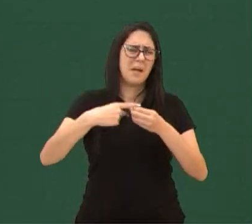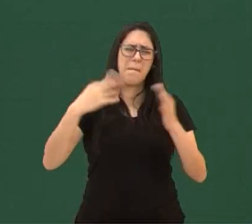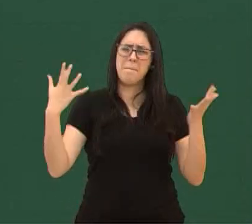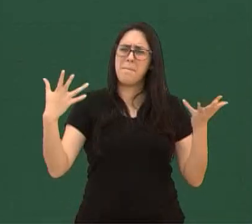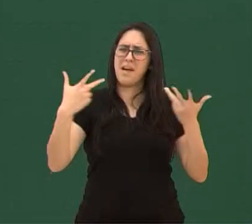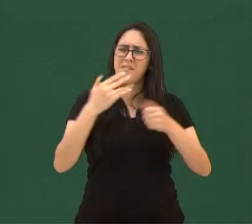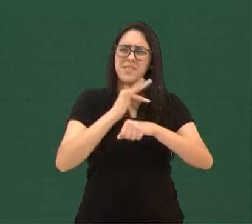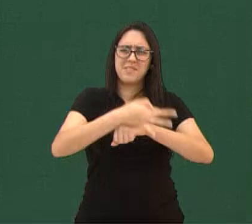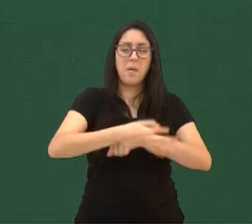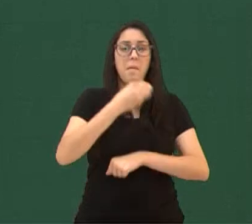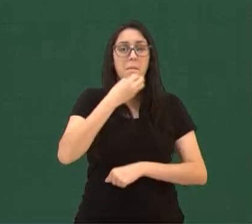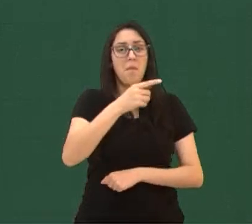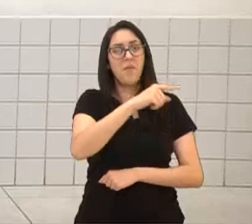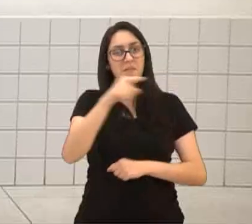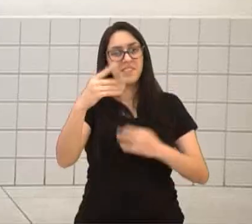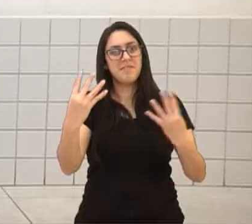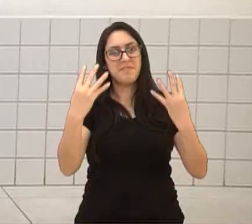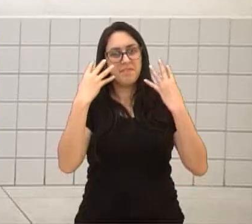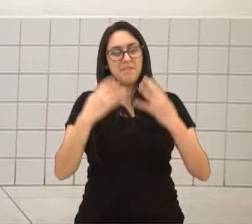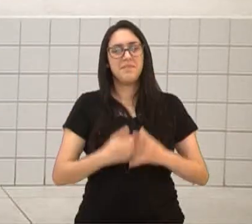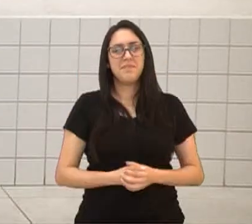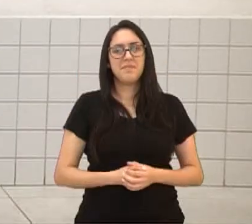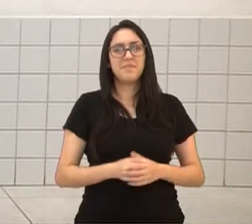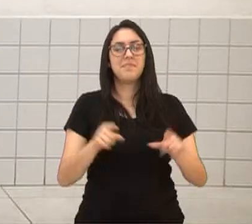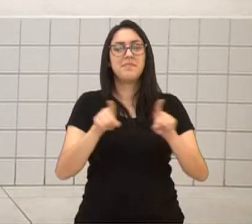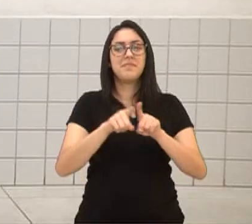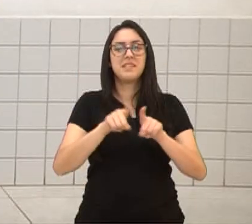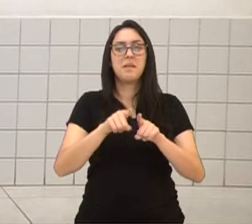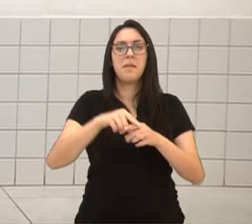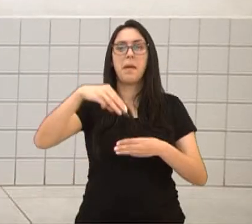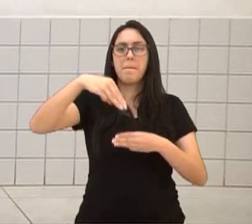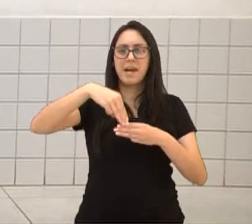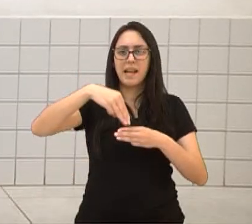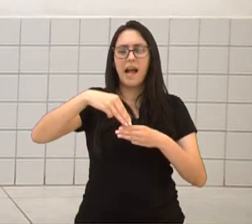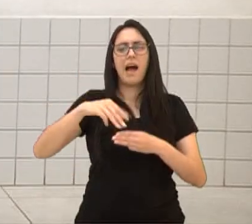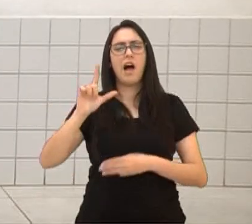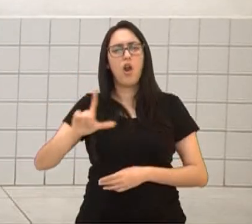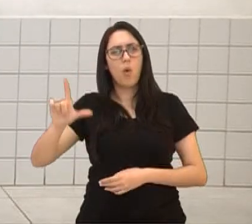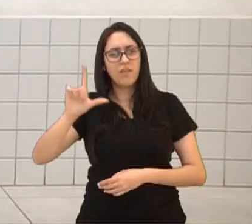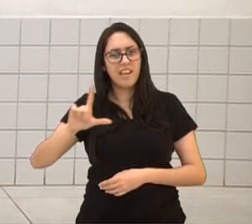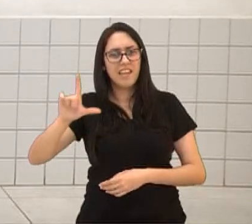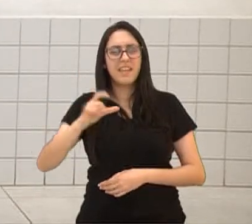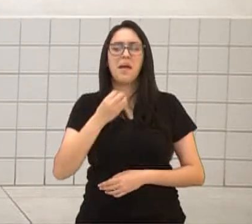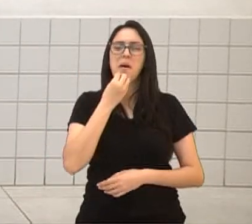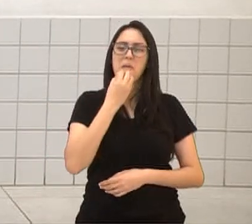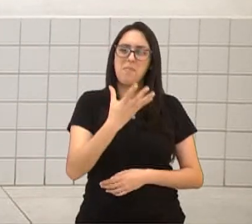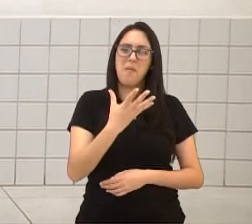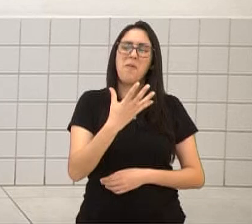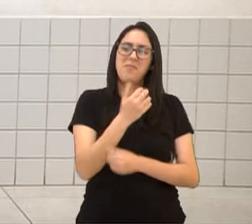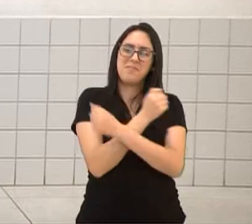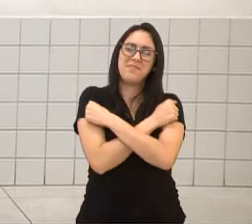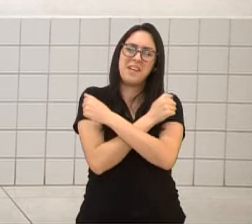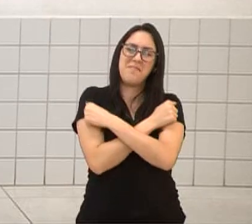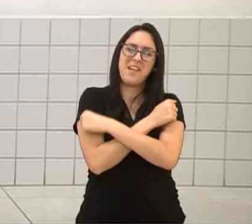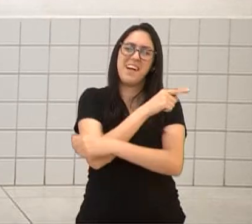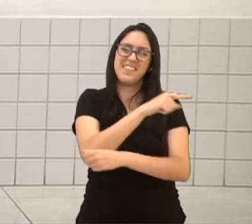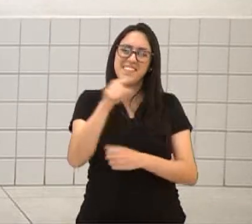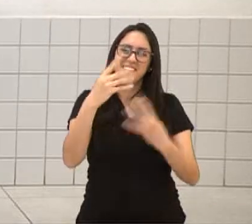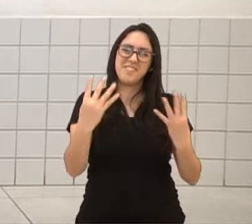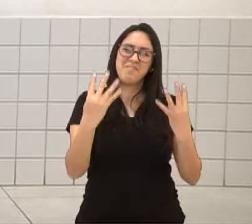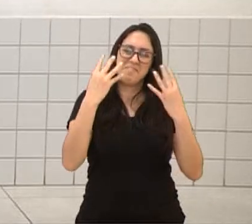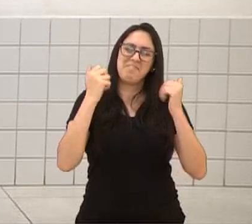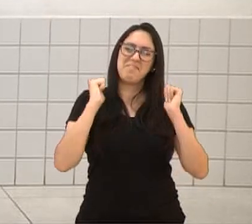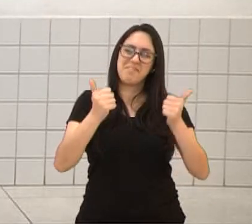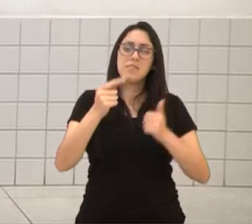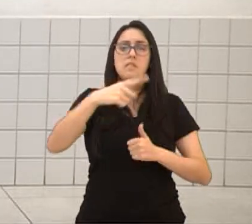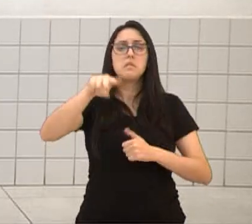Que legal ter vocês aqui com a gente. E olha só, Maringá e Londrina também mandando abraço. Um forte abraço a vocês e obrigada pela presença. Vão mandando